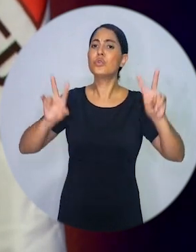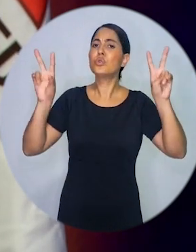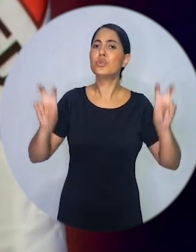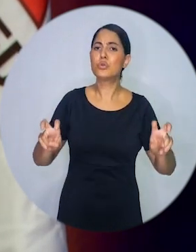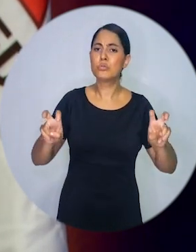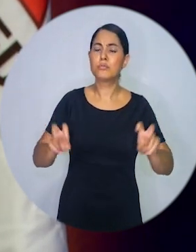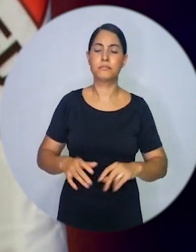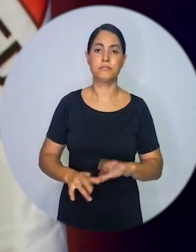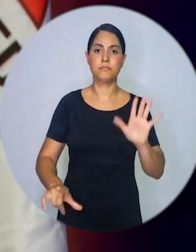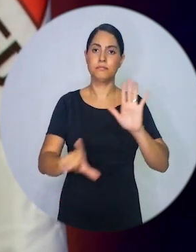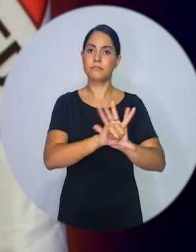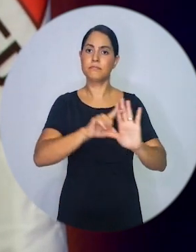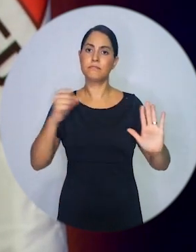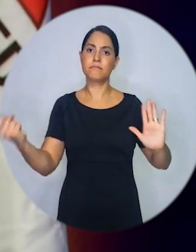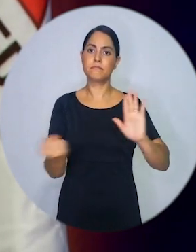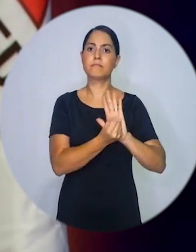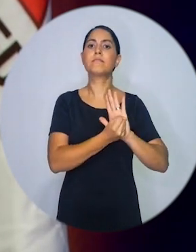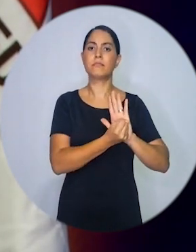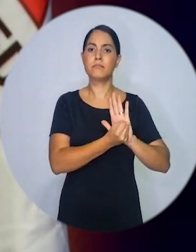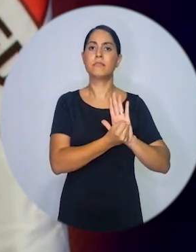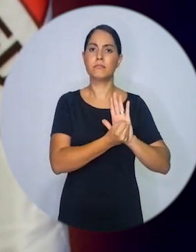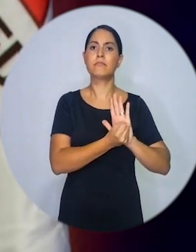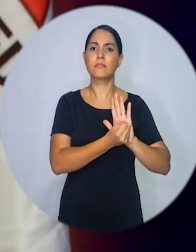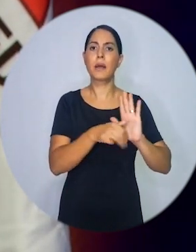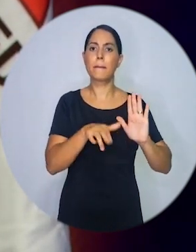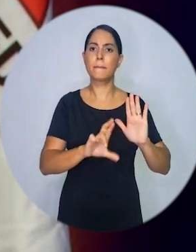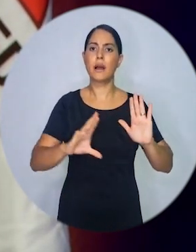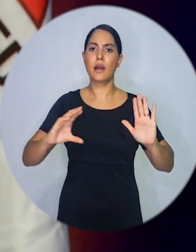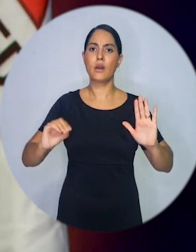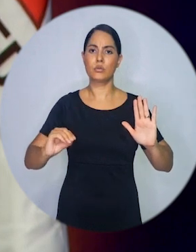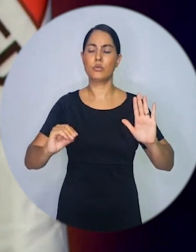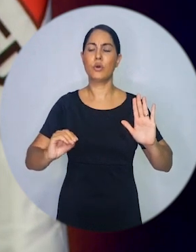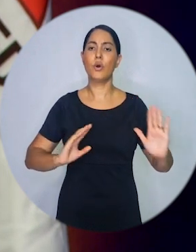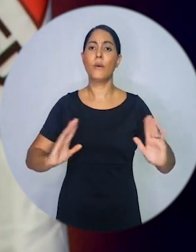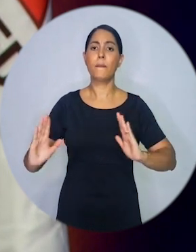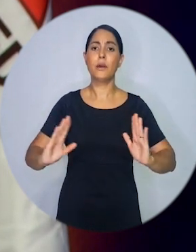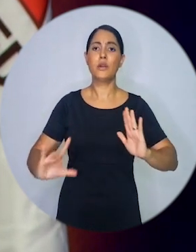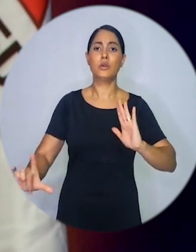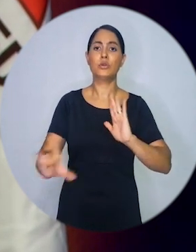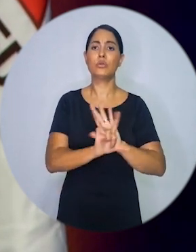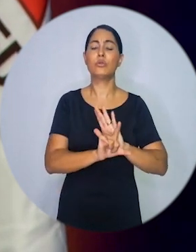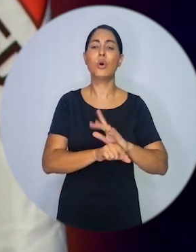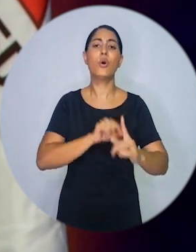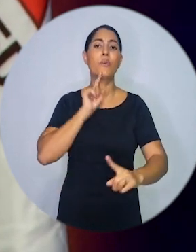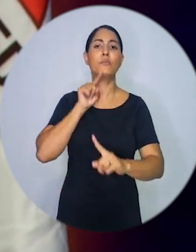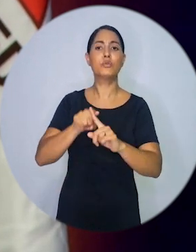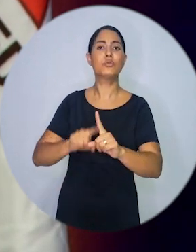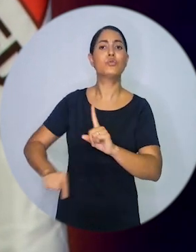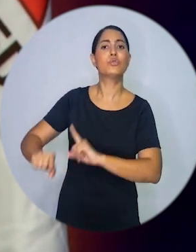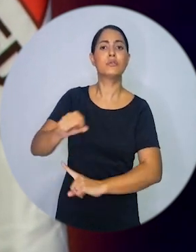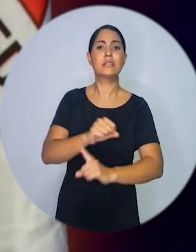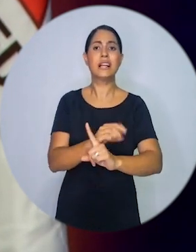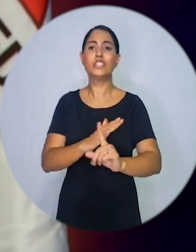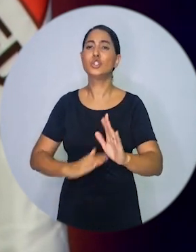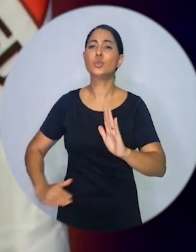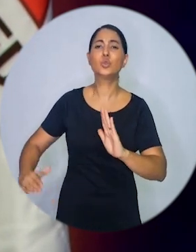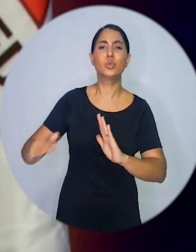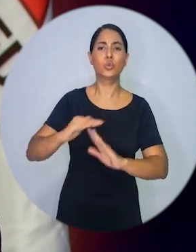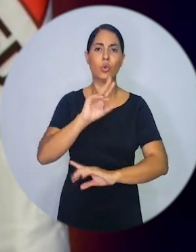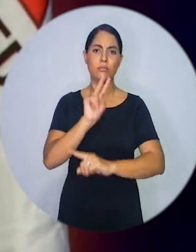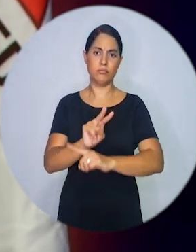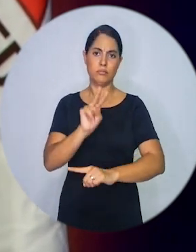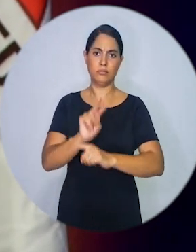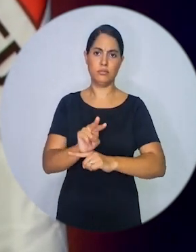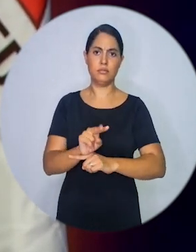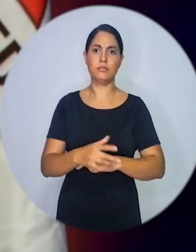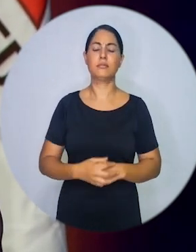marco legal, um ordenamento jurídico seguro que proteja a atuação de toda a sociedade